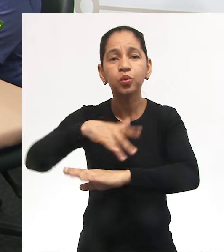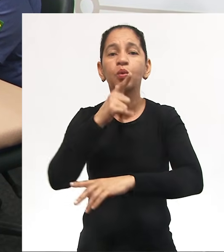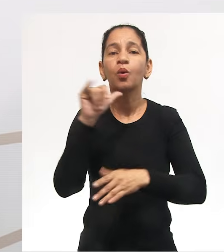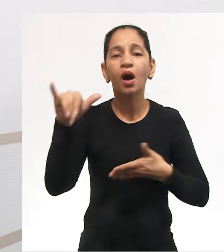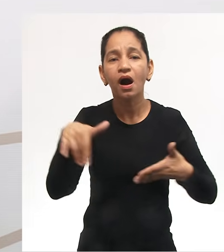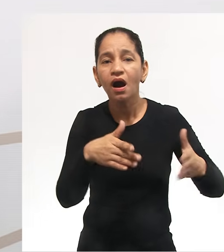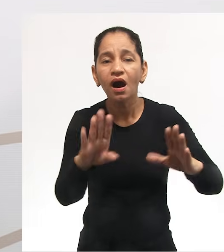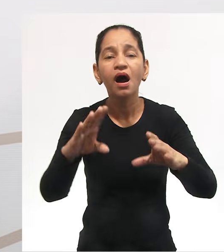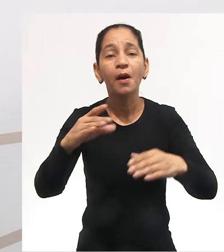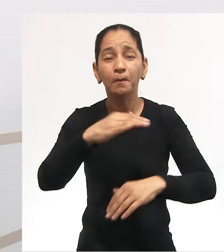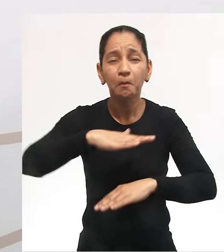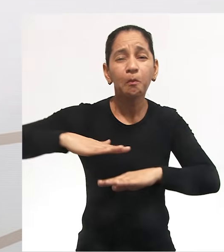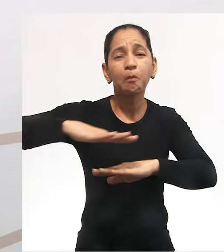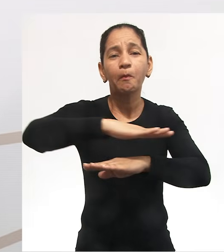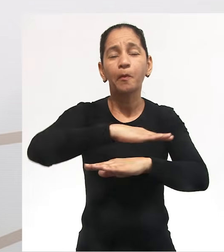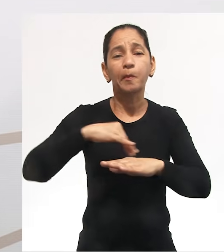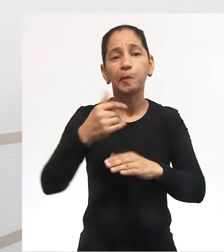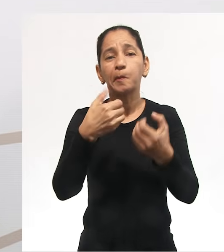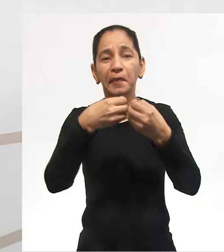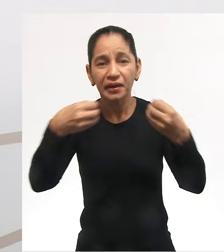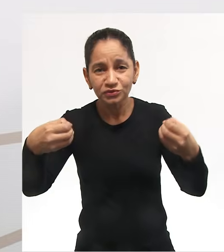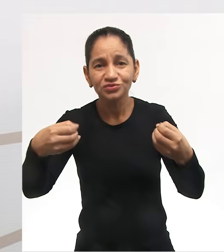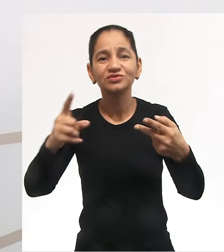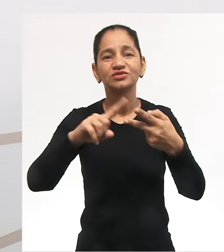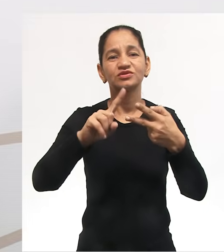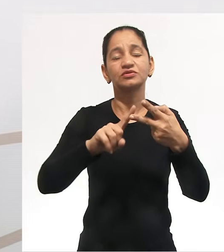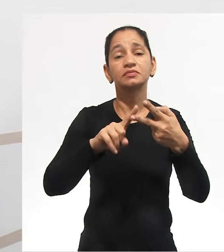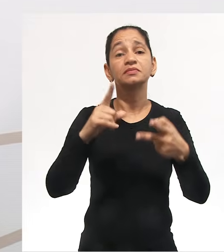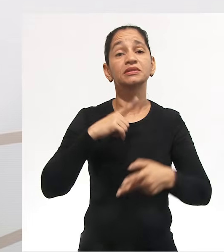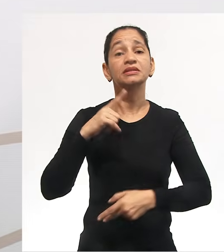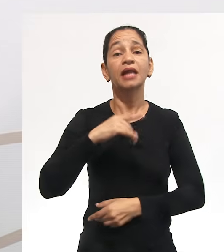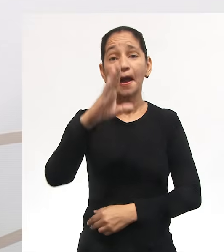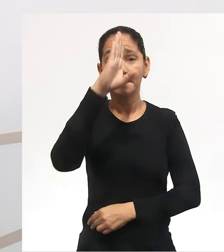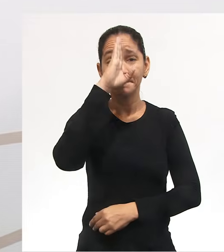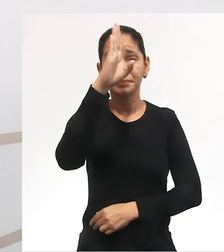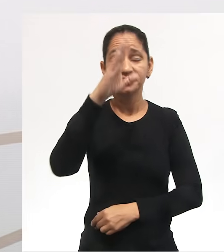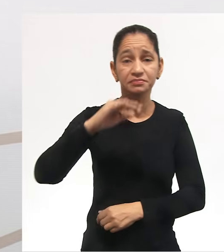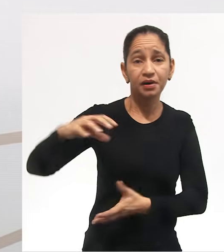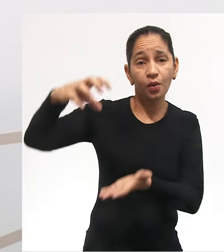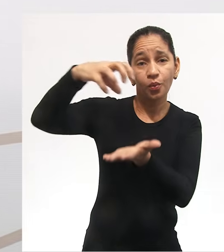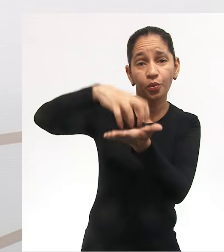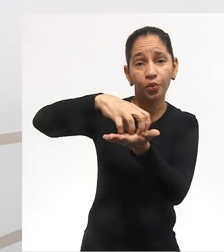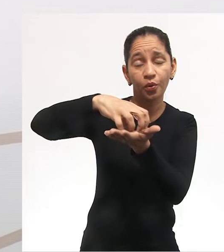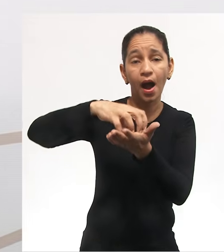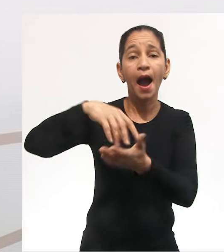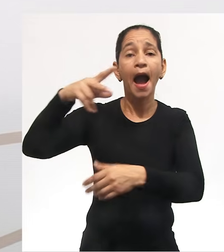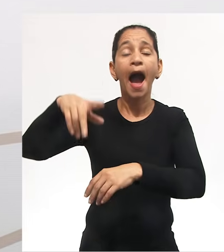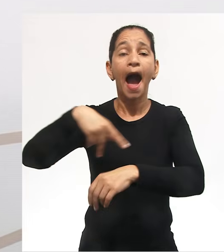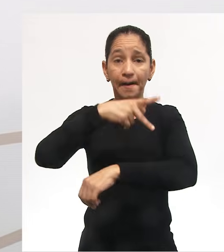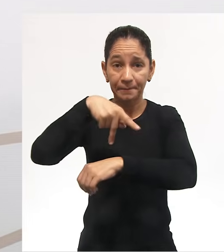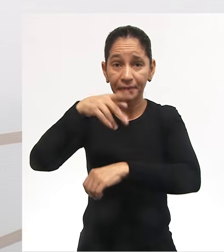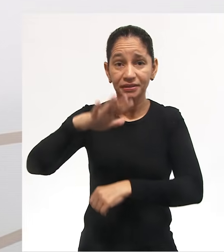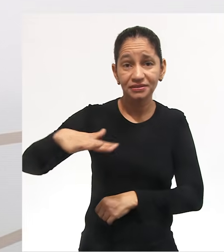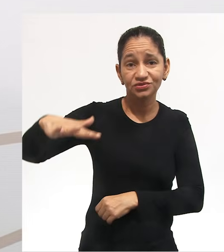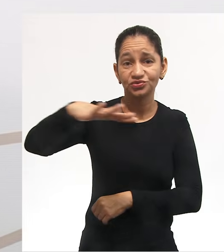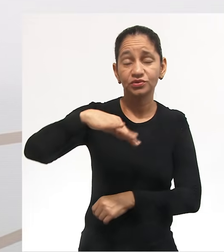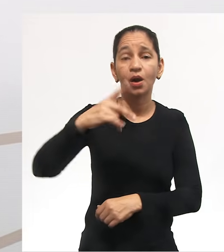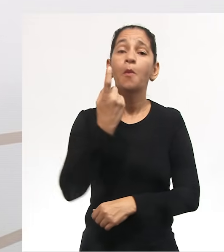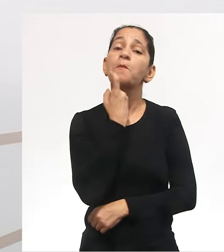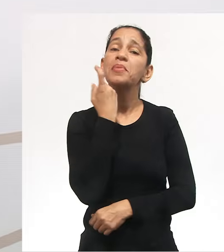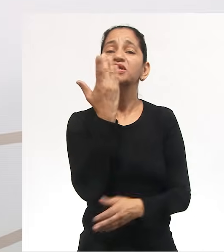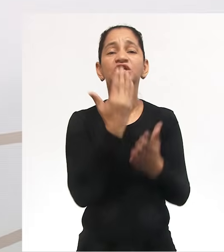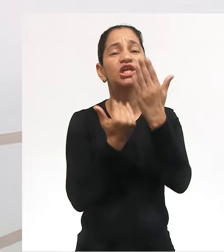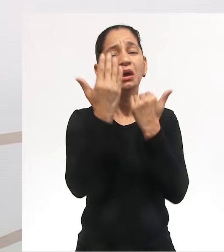nós temos lá, uma praça muito bonita, né, uma outra praça que é a praça principal, a praça central também,